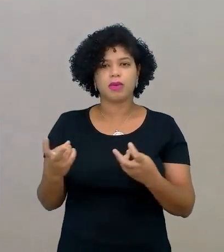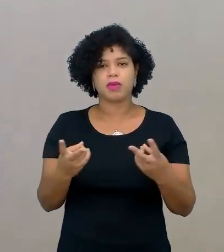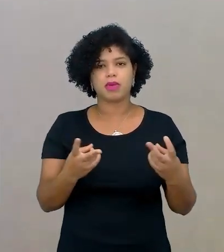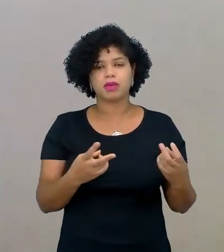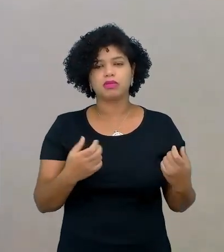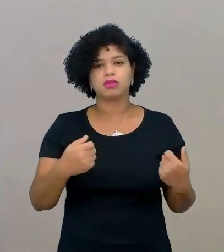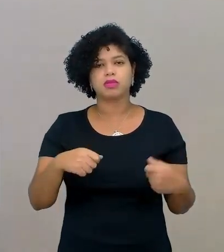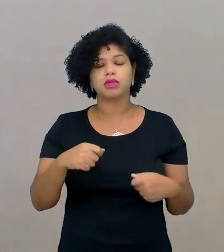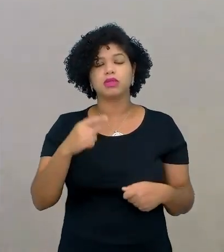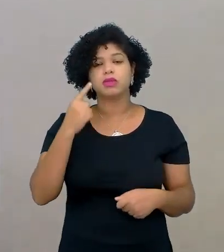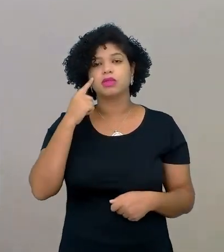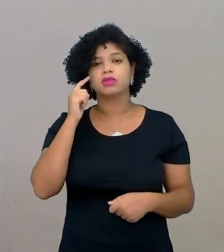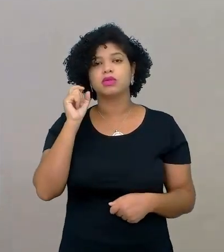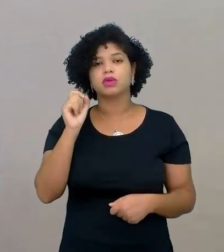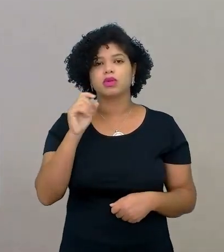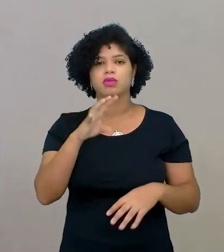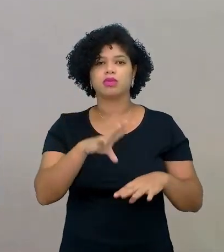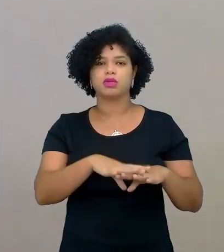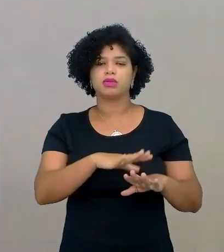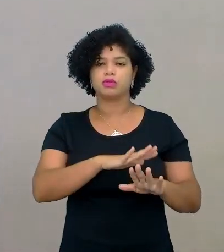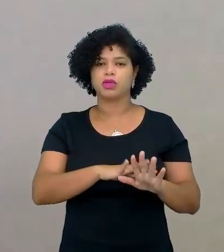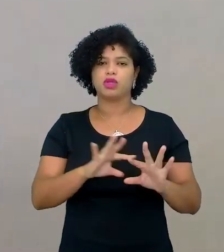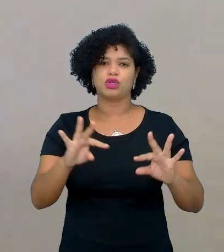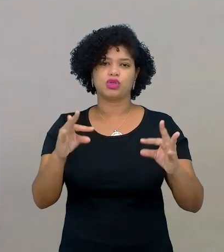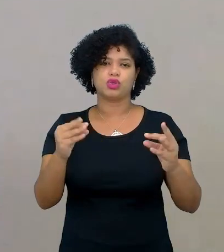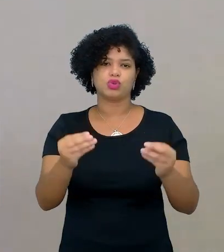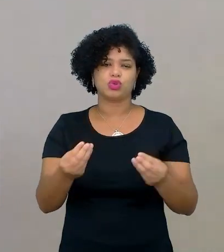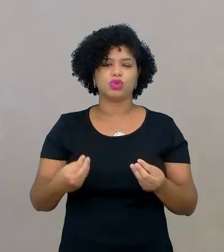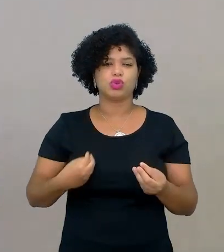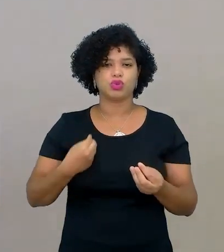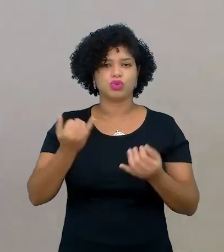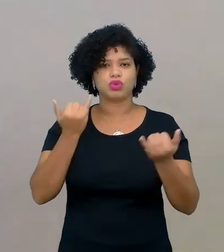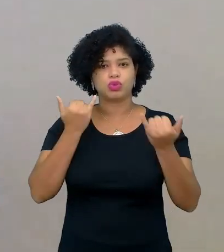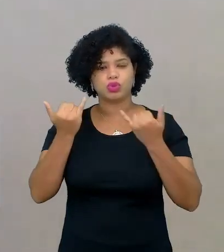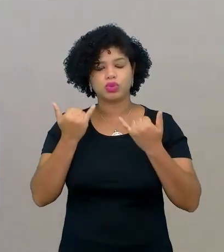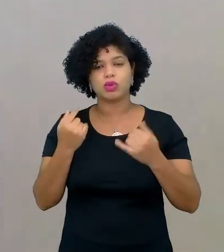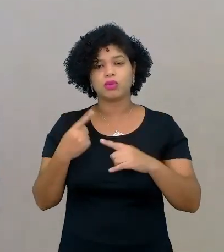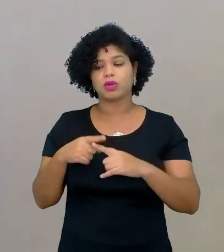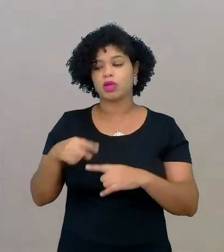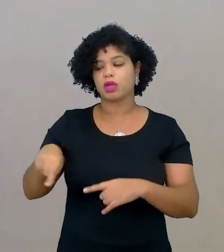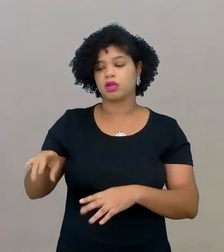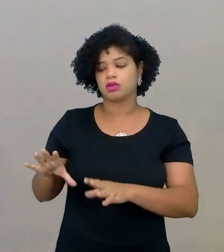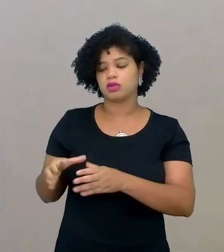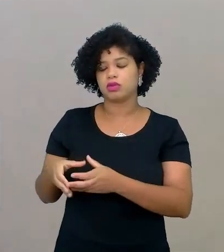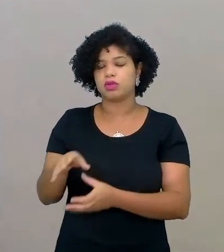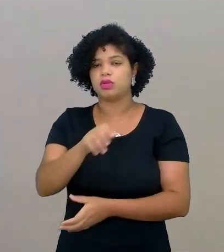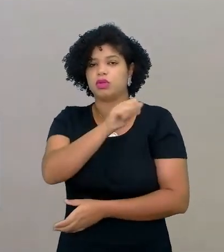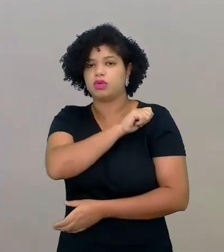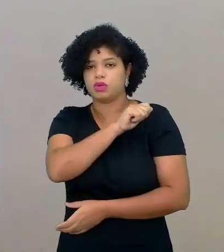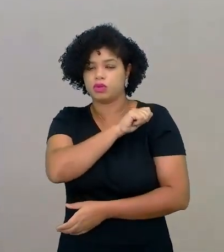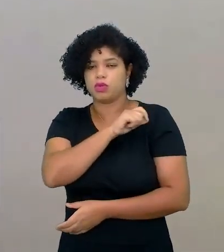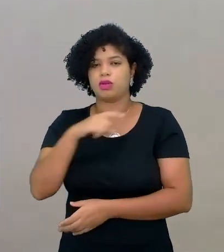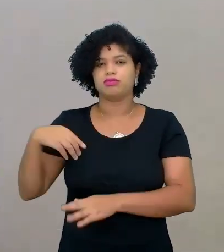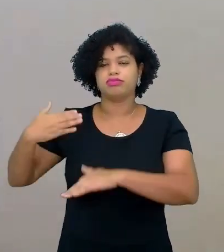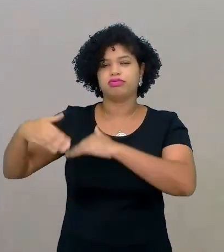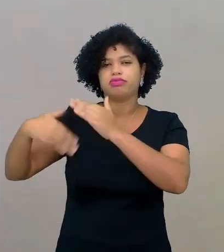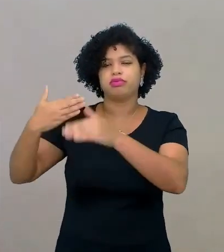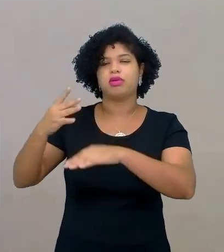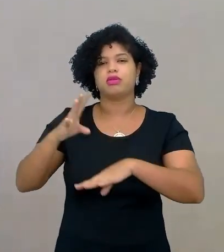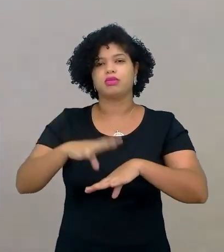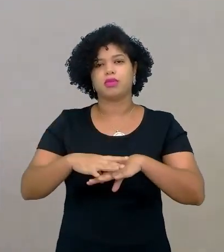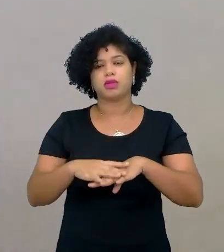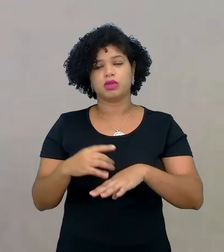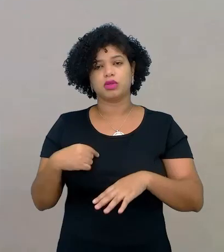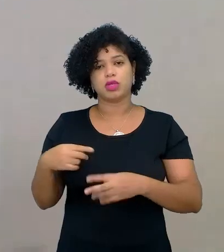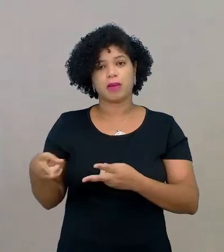trabalhar com matemática, observar esse conhecimento matemático que já vem dos nossos alunos e fazer com que ele progrida. Observar sempre